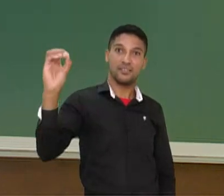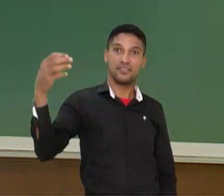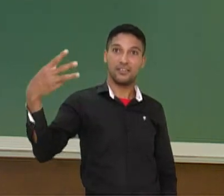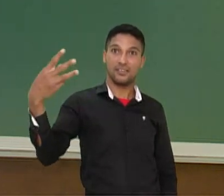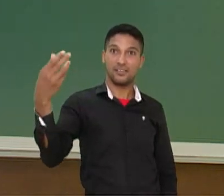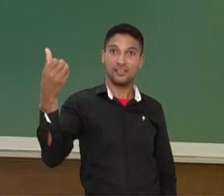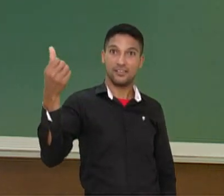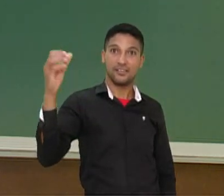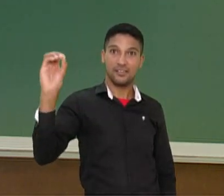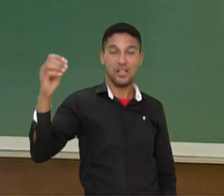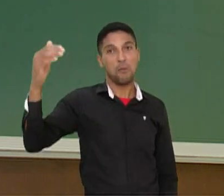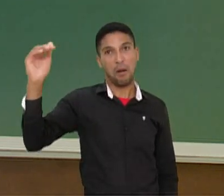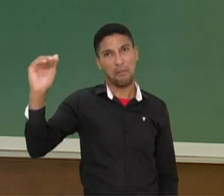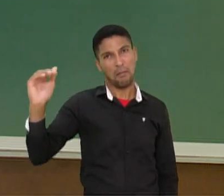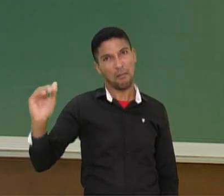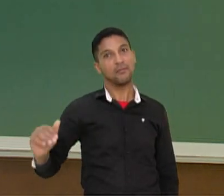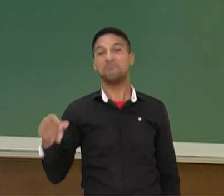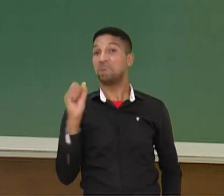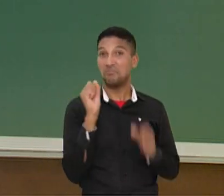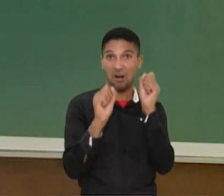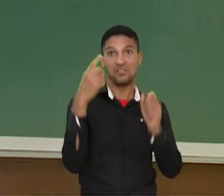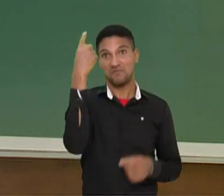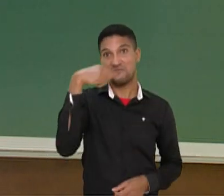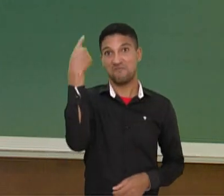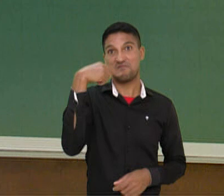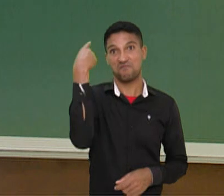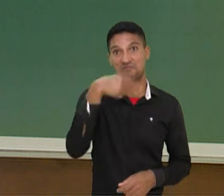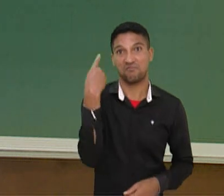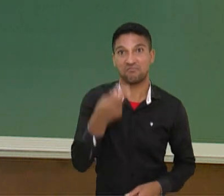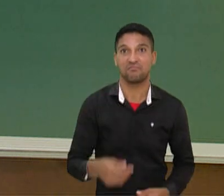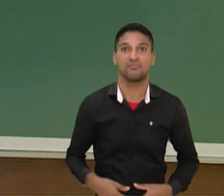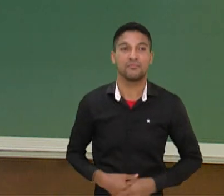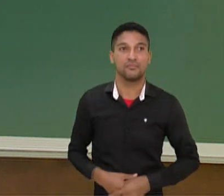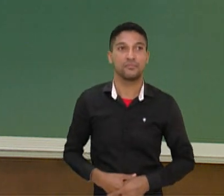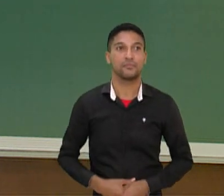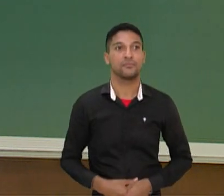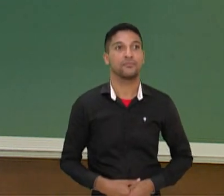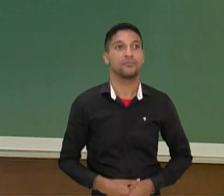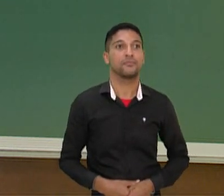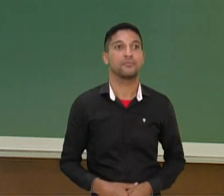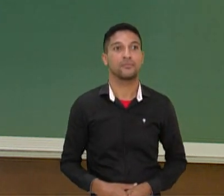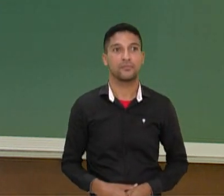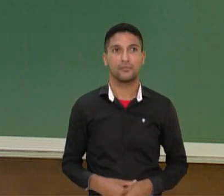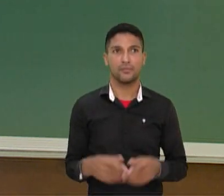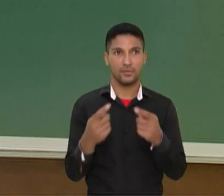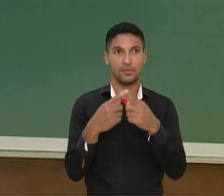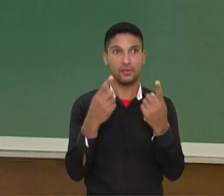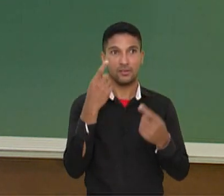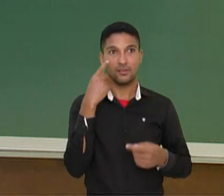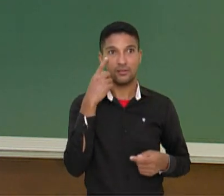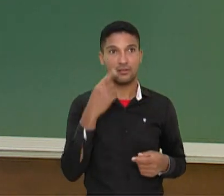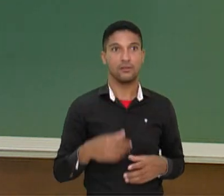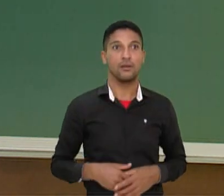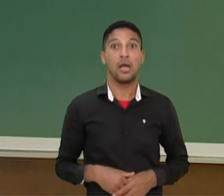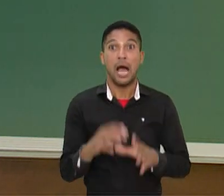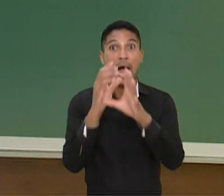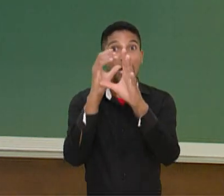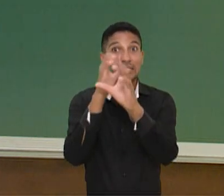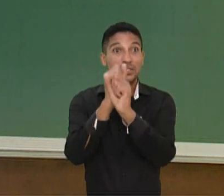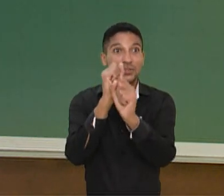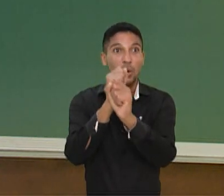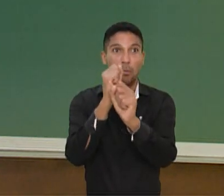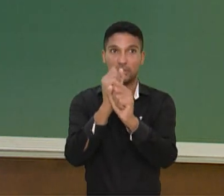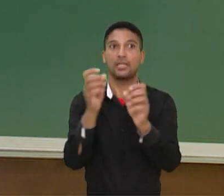um polígono é 1.080 graus. E ele me deu a soma